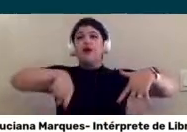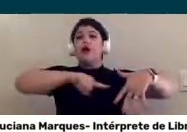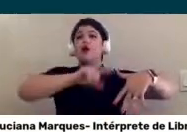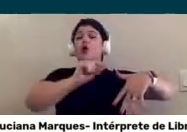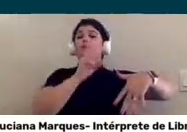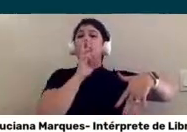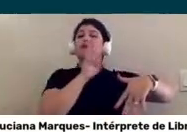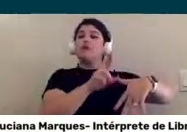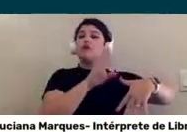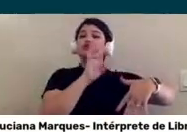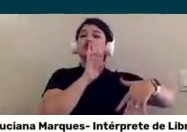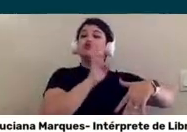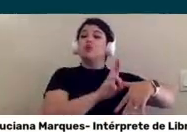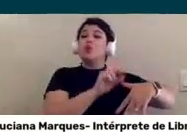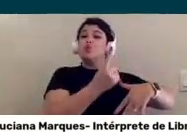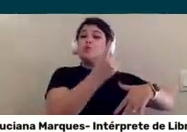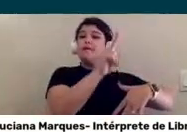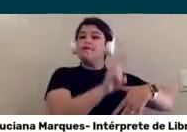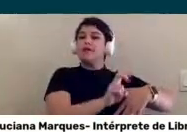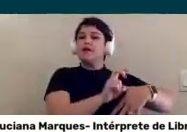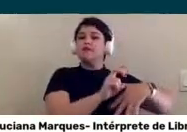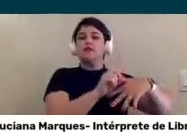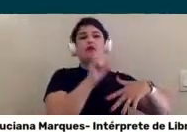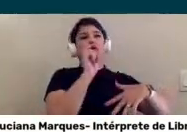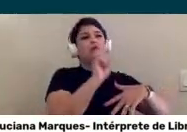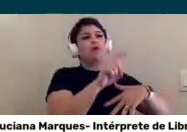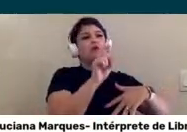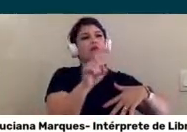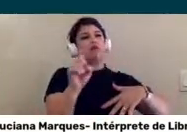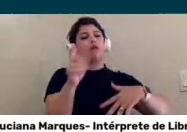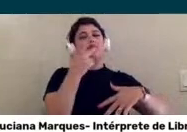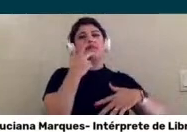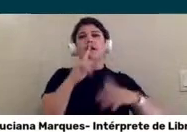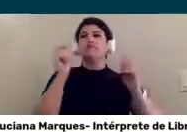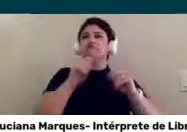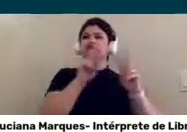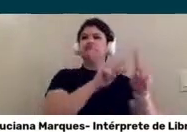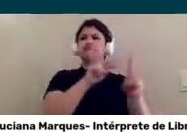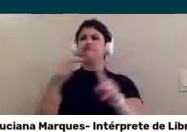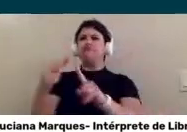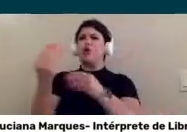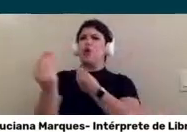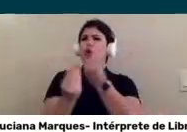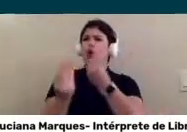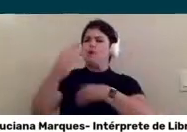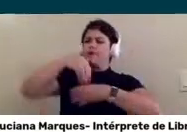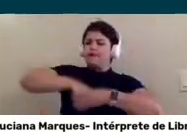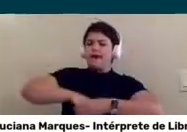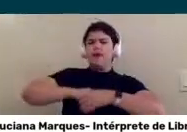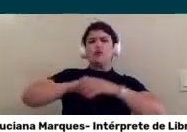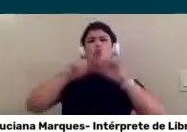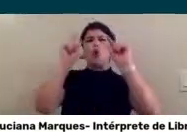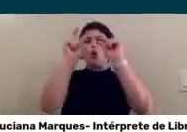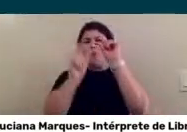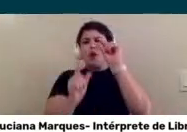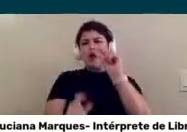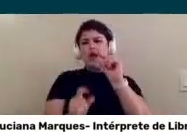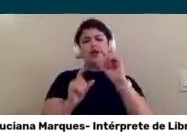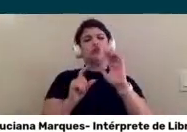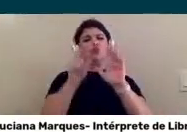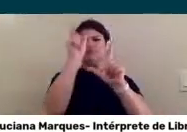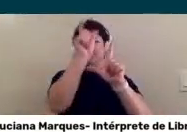vez e, através de alguns comandos, gerar diferentes visões, a visão de infra, a visão de componentes. Então, a gente tinha com um